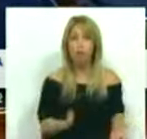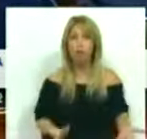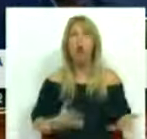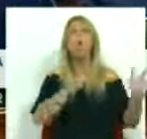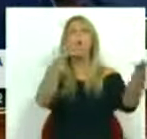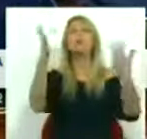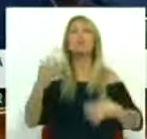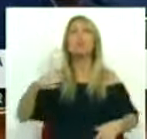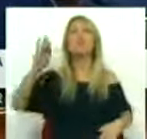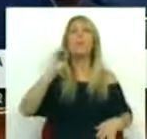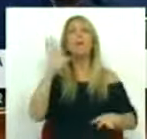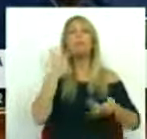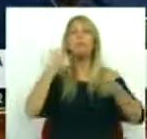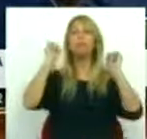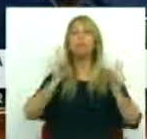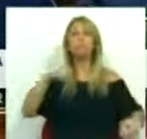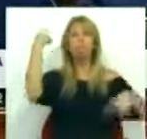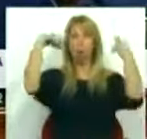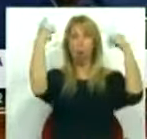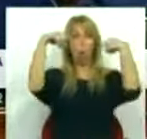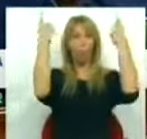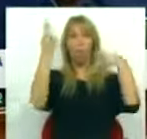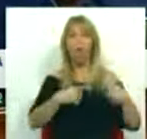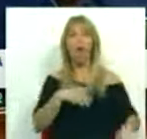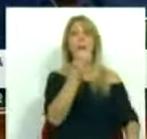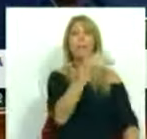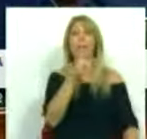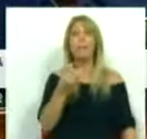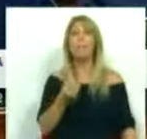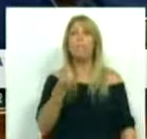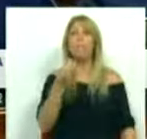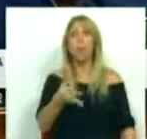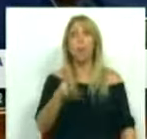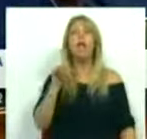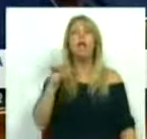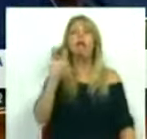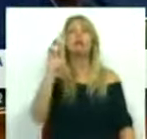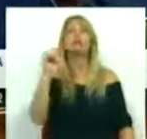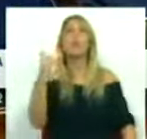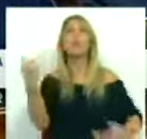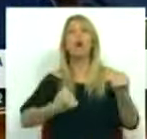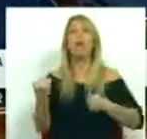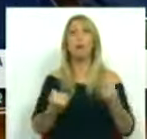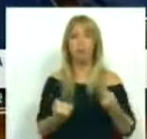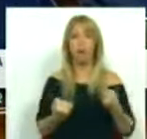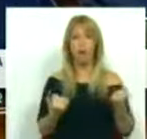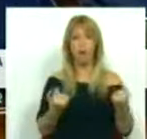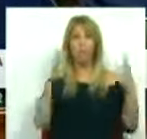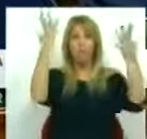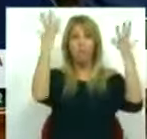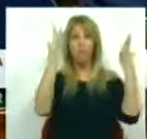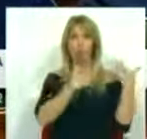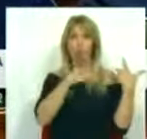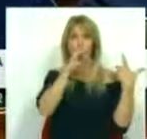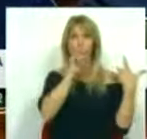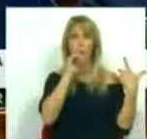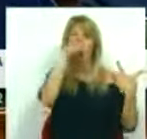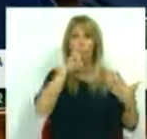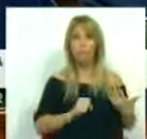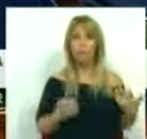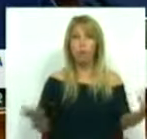estava o PS quando se entrou nas loucuras das PPPs e das escutas rodoviárias? Estava a aplaudir a irresponsabilidade do então Governo. Onde é que estava